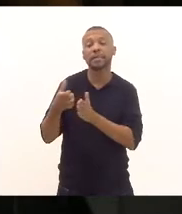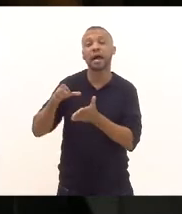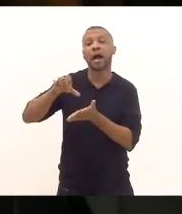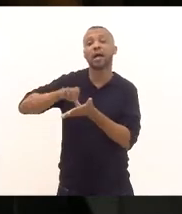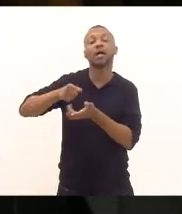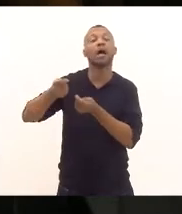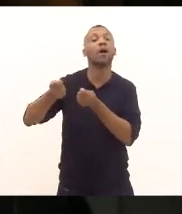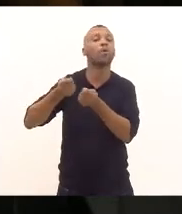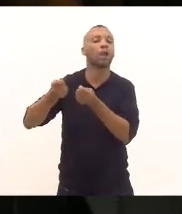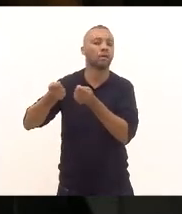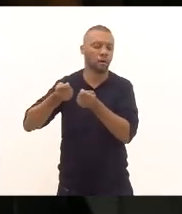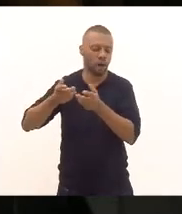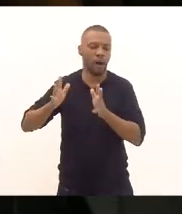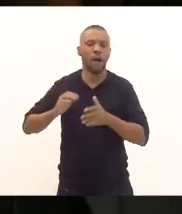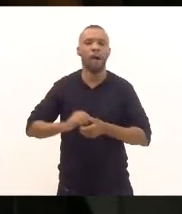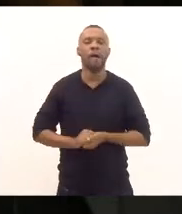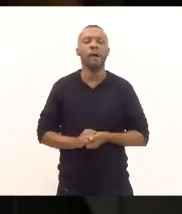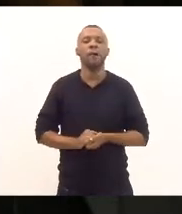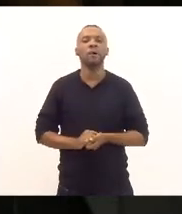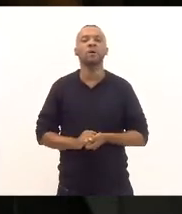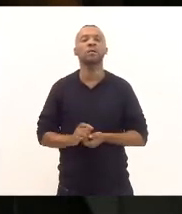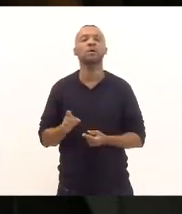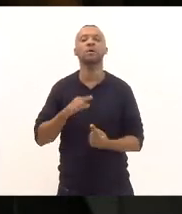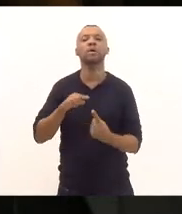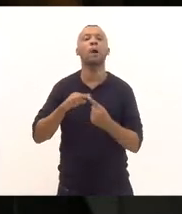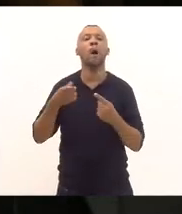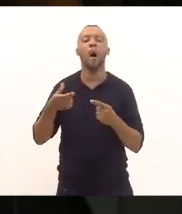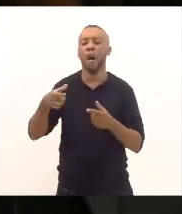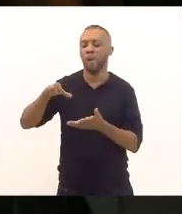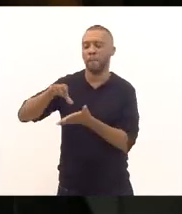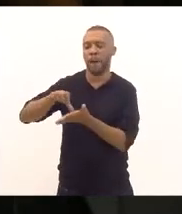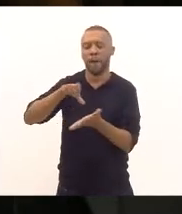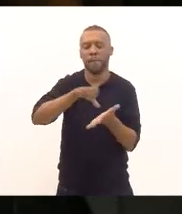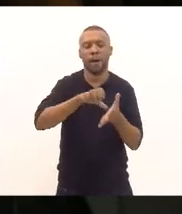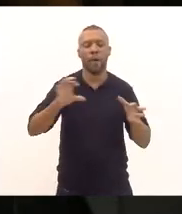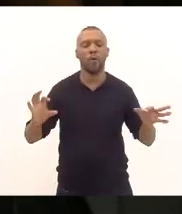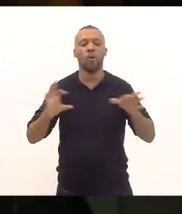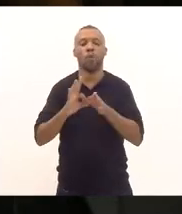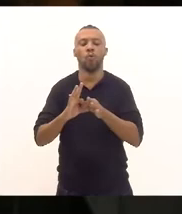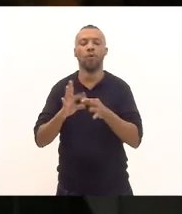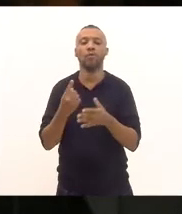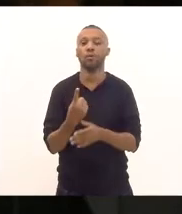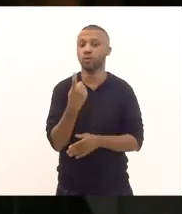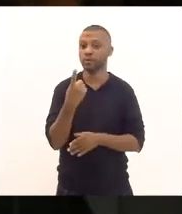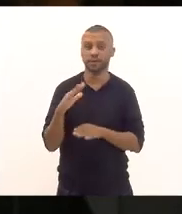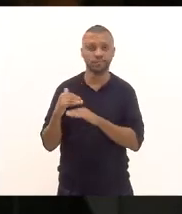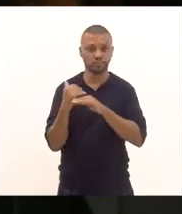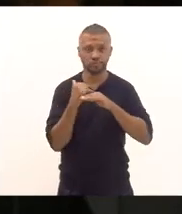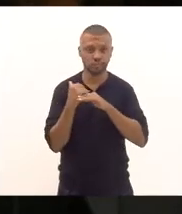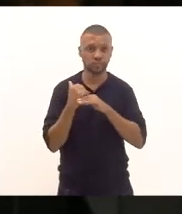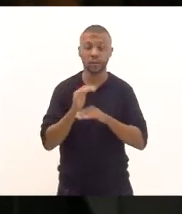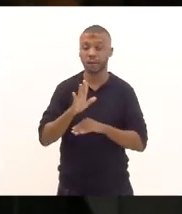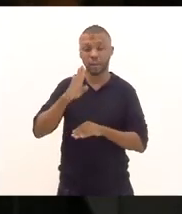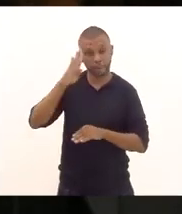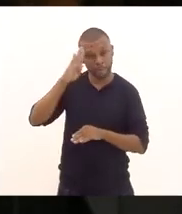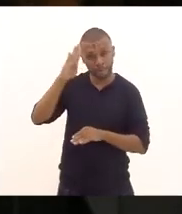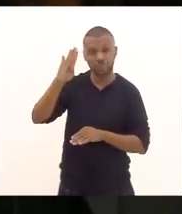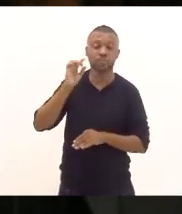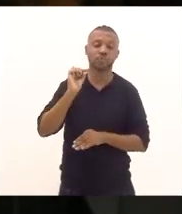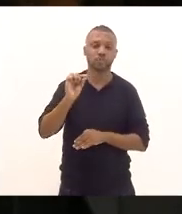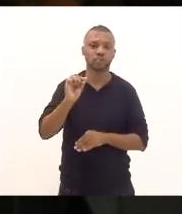reguladoras que funde duas agências e uma mais principalmente